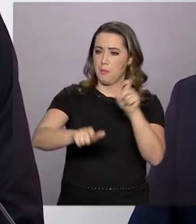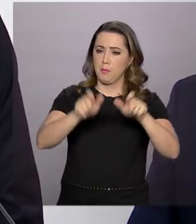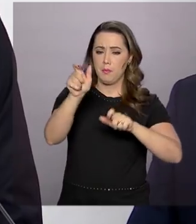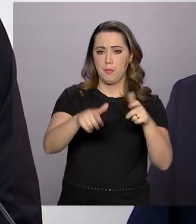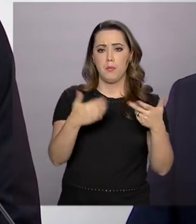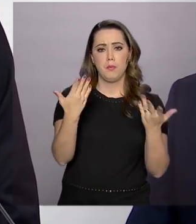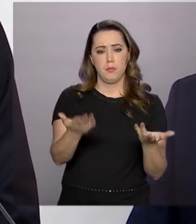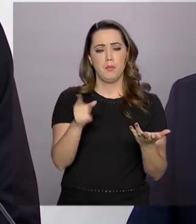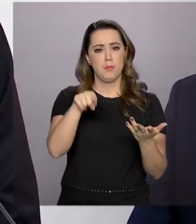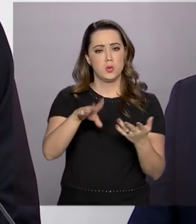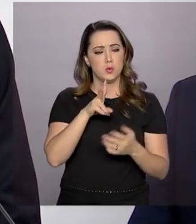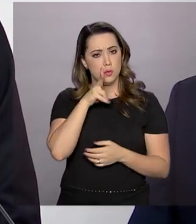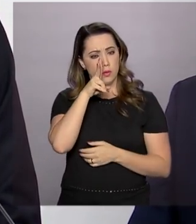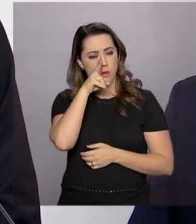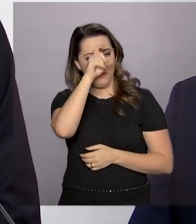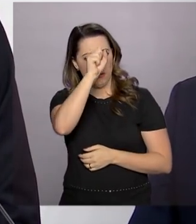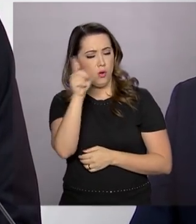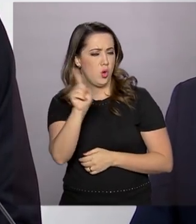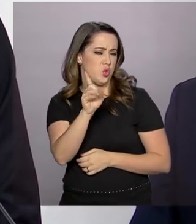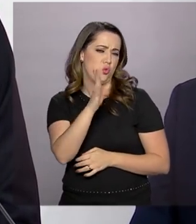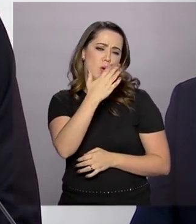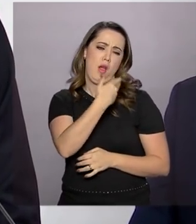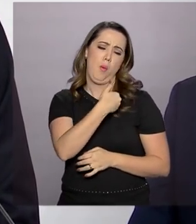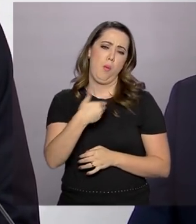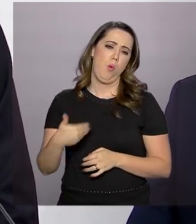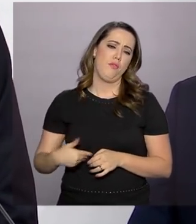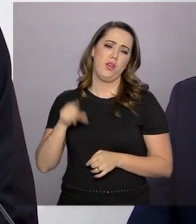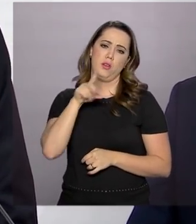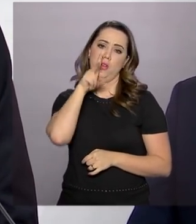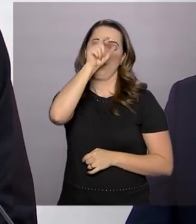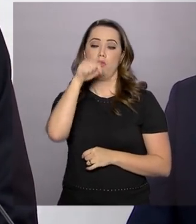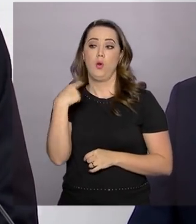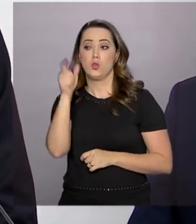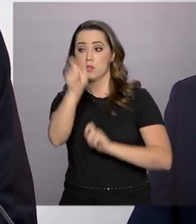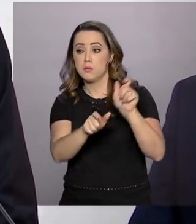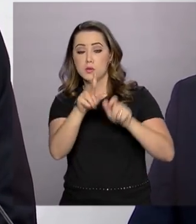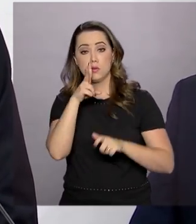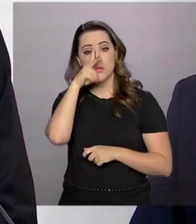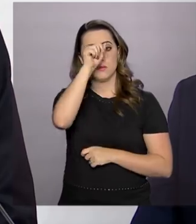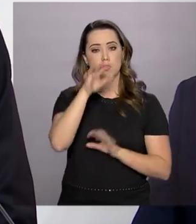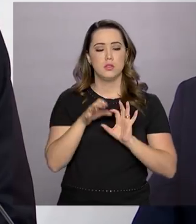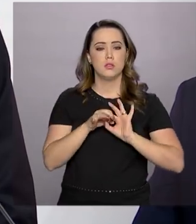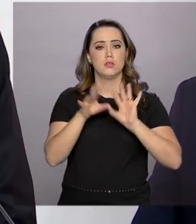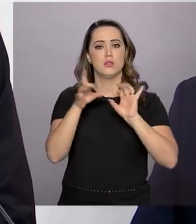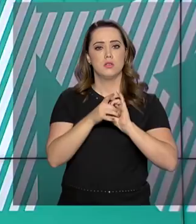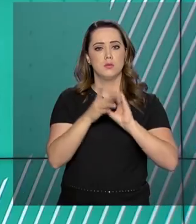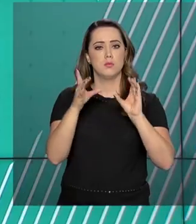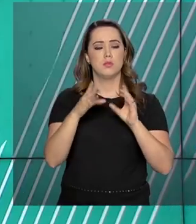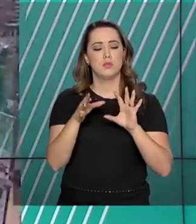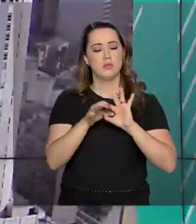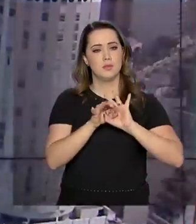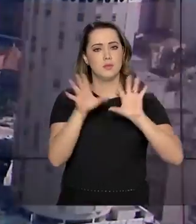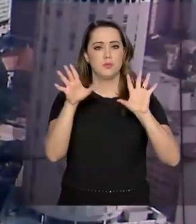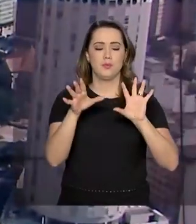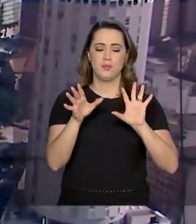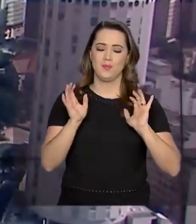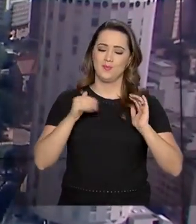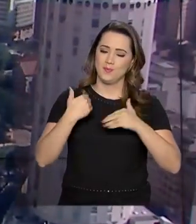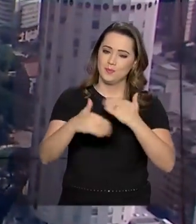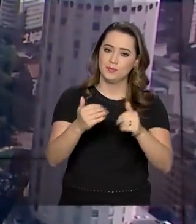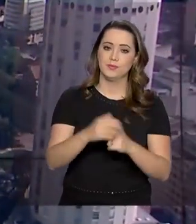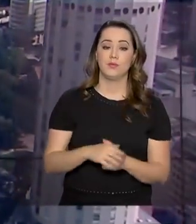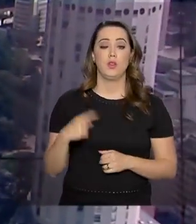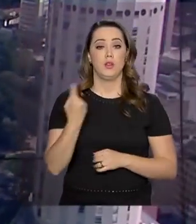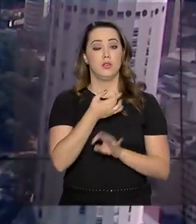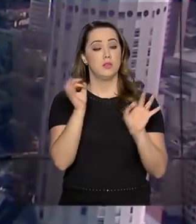forte e não o Estado, e que nós podemos sonhar com democracia, liberdade e prosperidade. E o governo